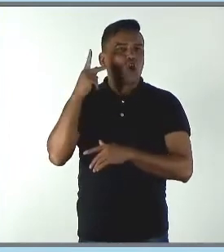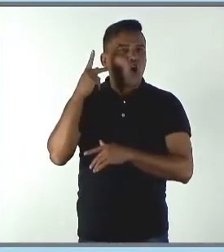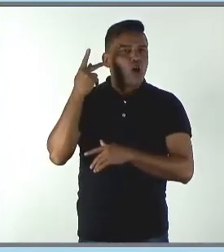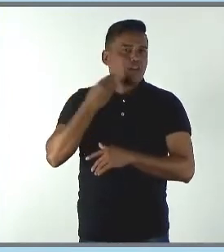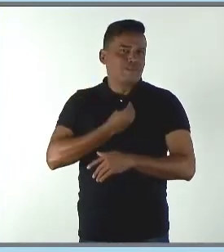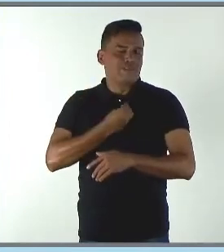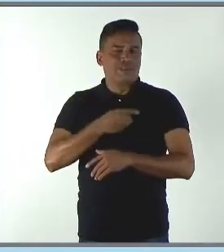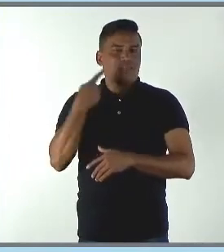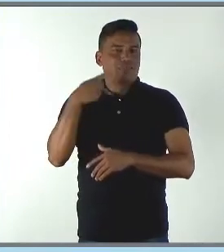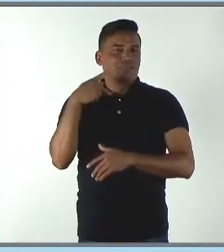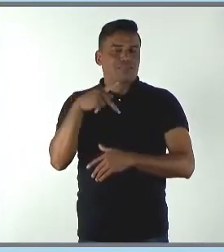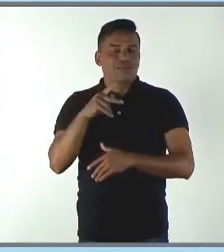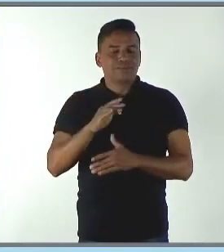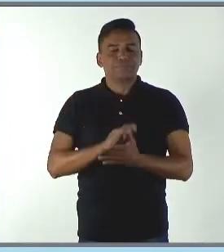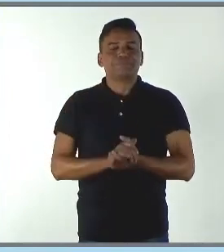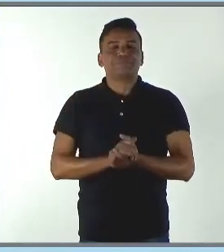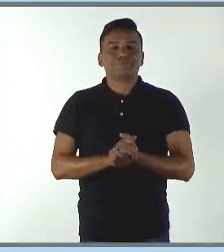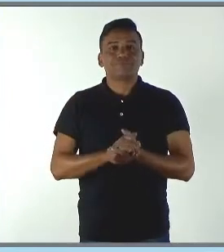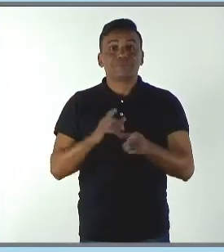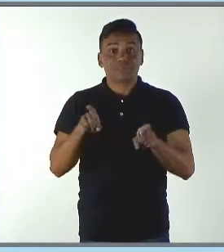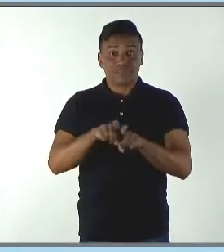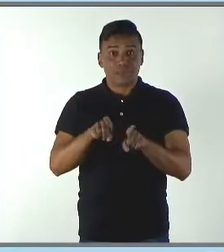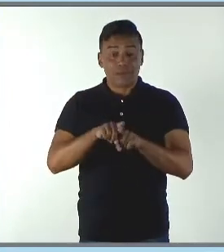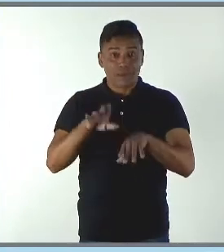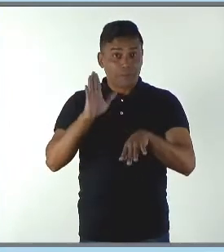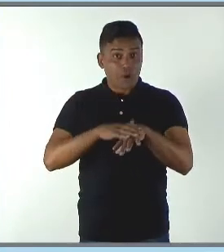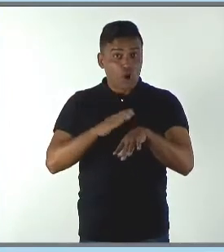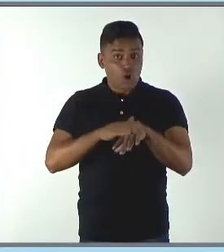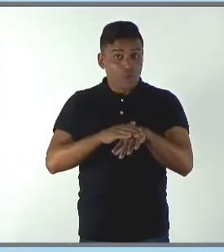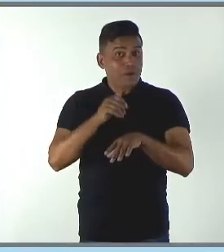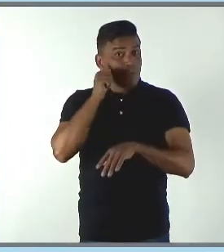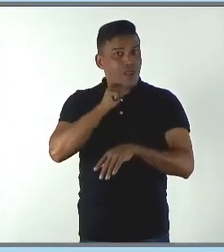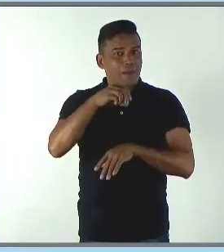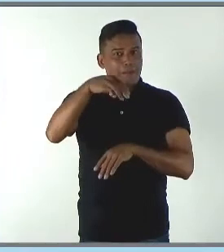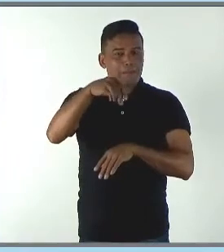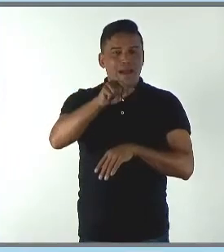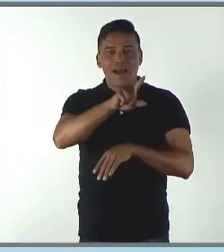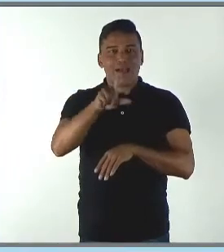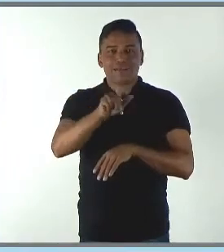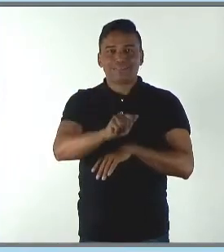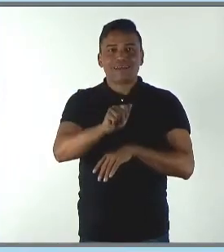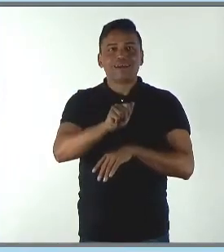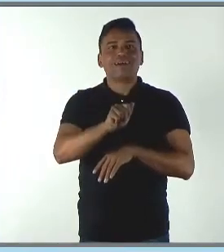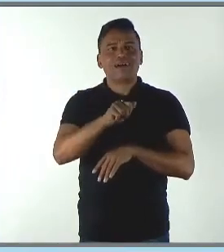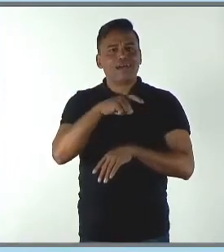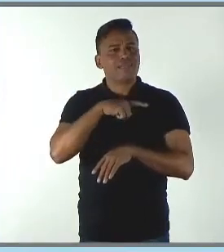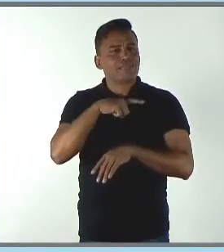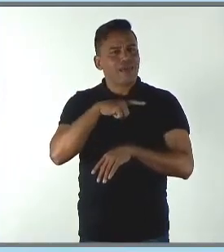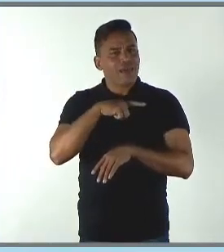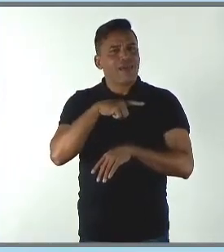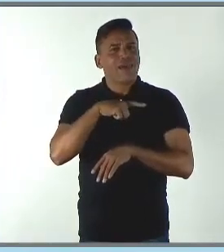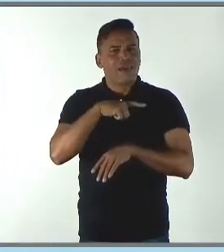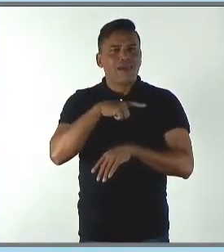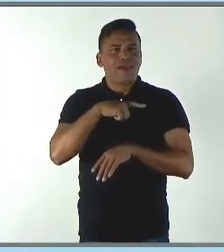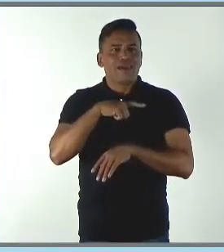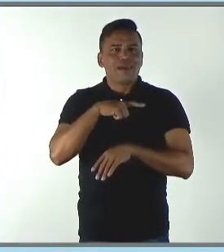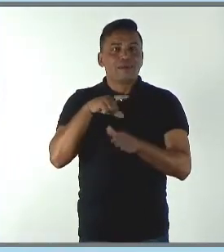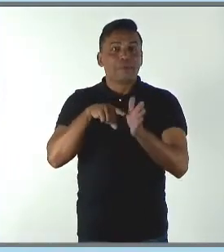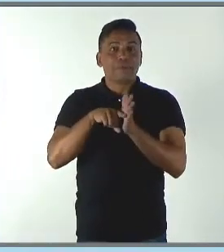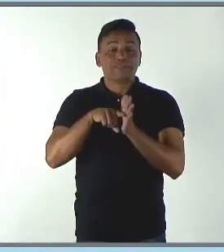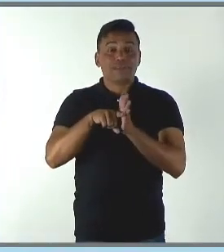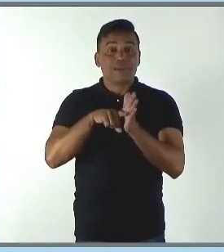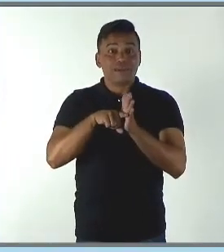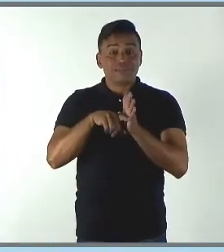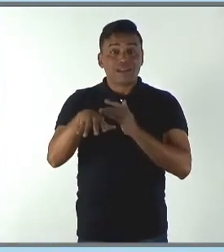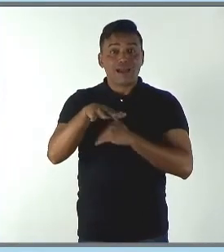dele, trabalhos sobre a própria Masa, né? Tem uma coleção sobre o ofício de editar,